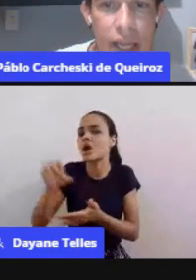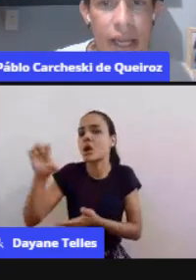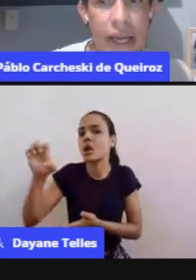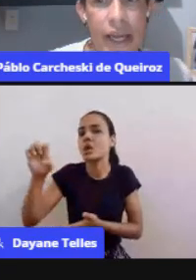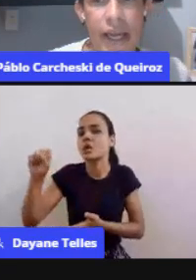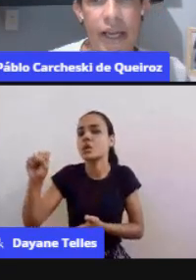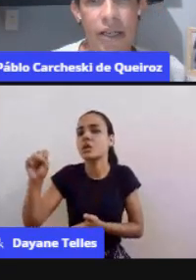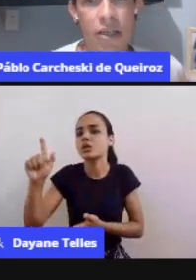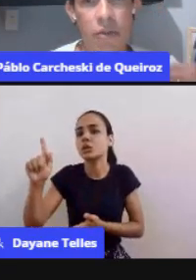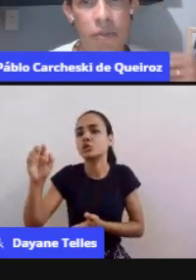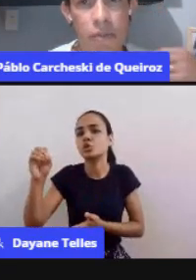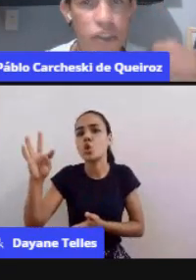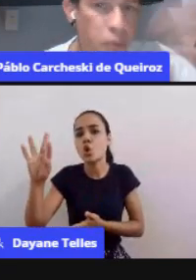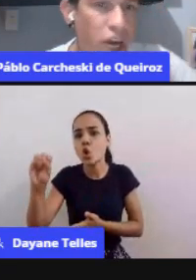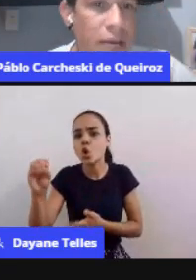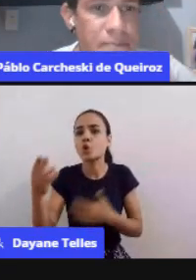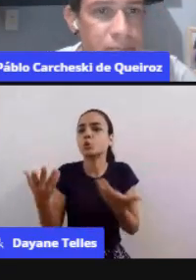gente